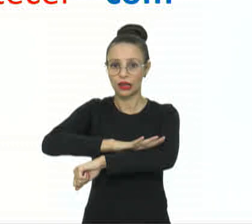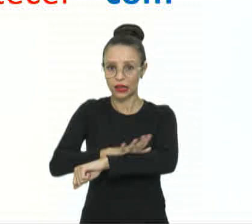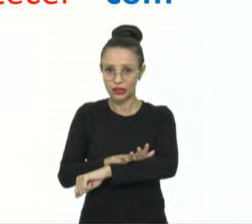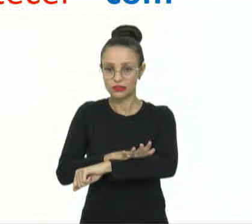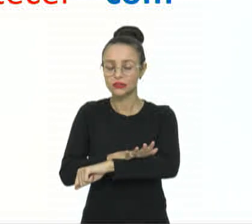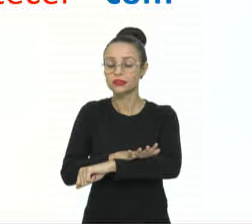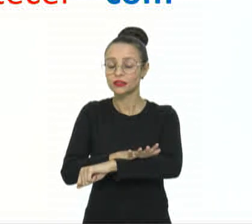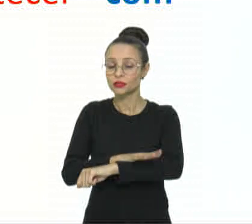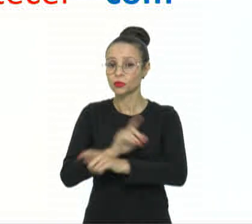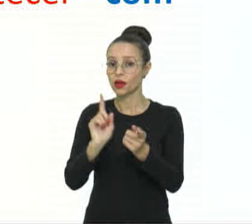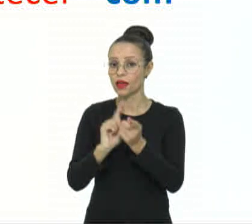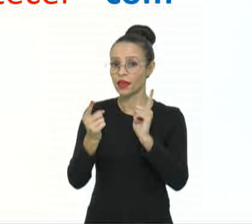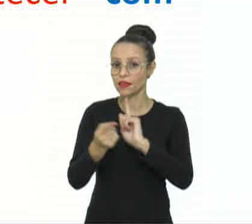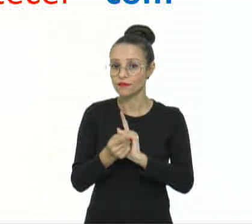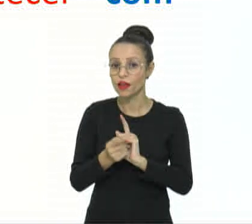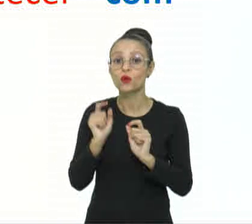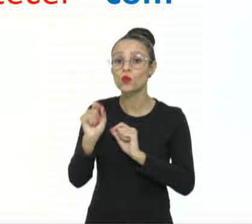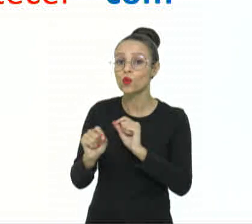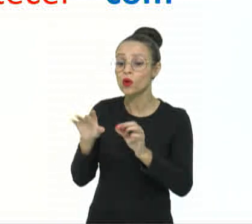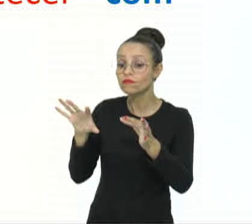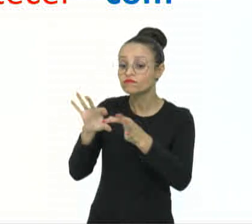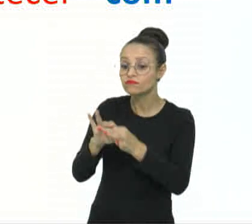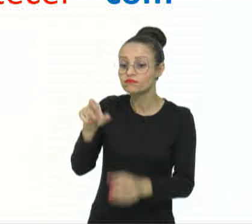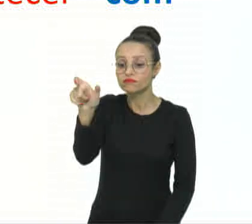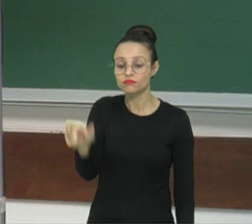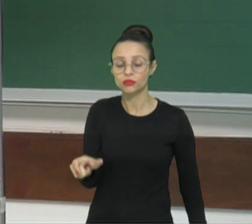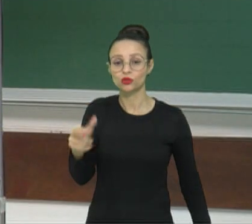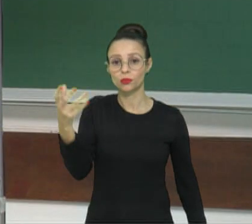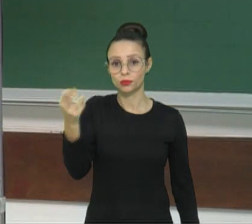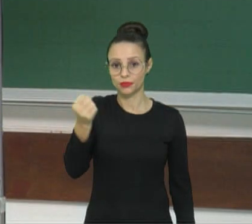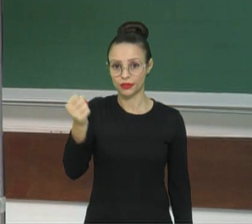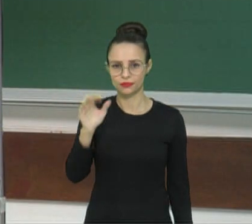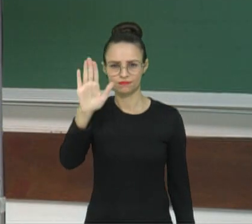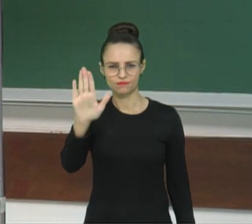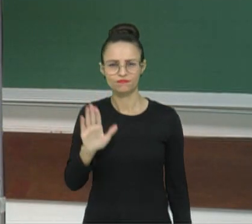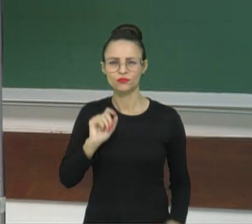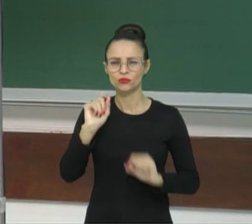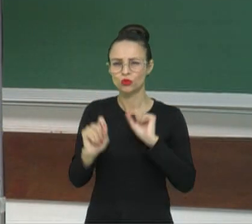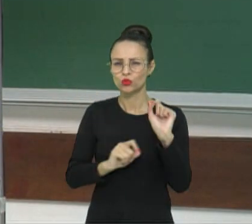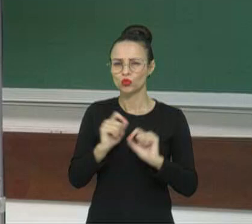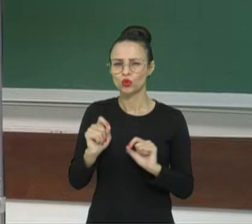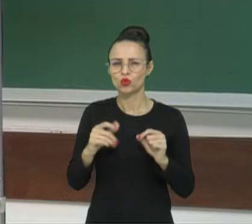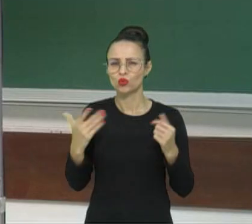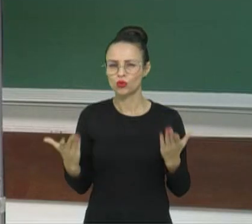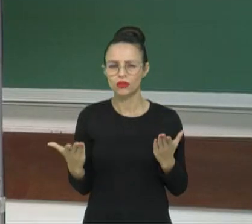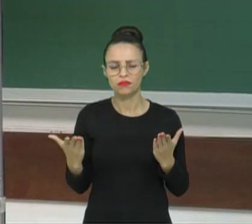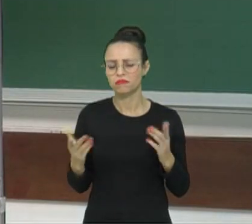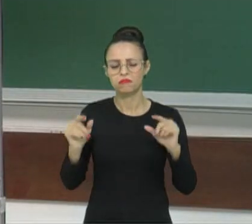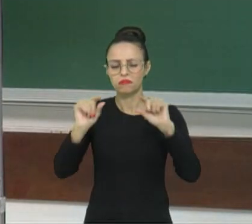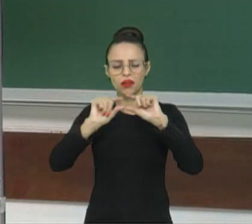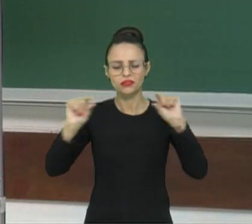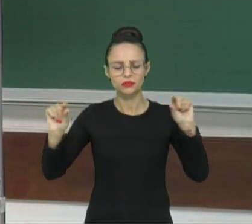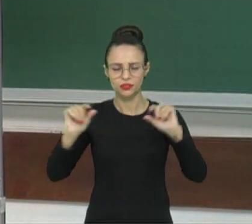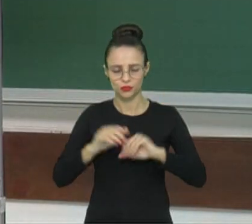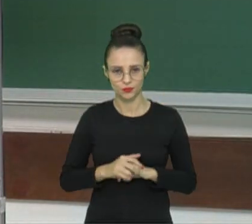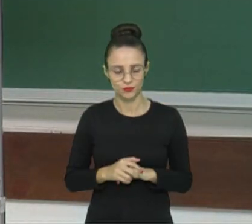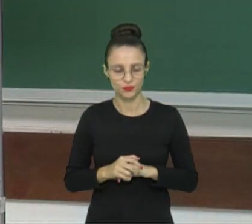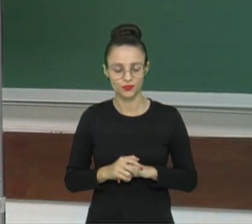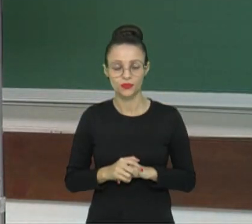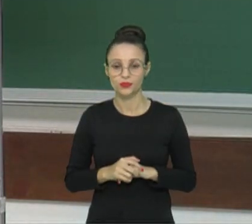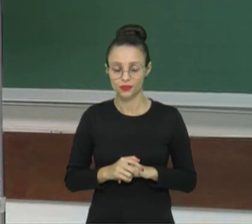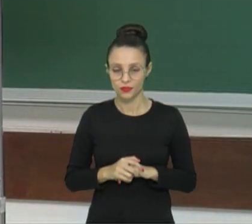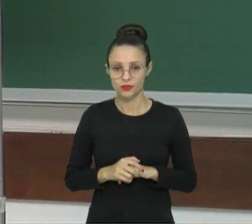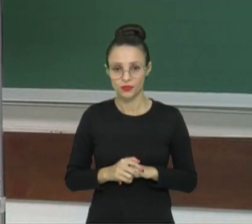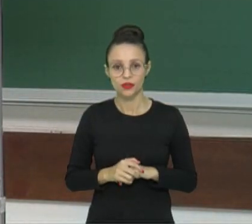brancos. O que eu trouxe aqui para a gente ter uma ideia, né, dessa expressão? A expressão, ela